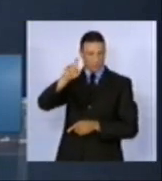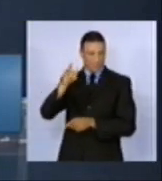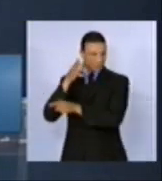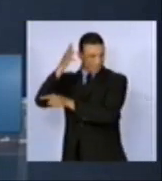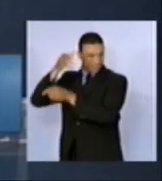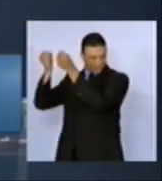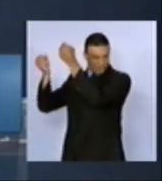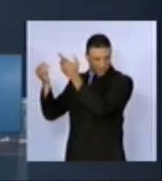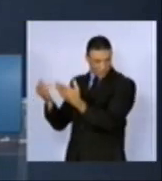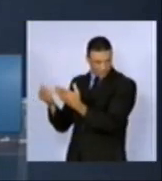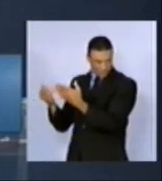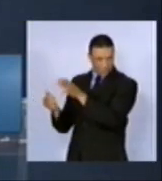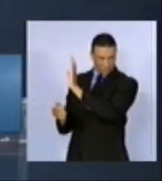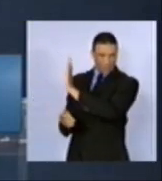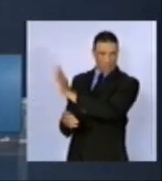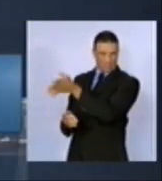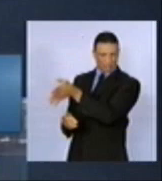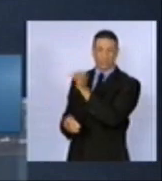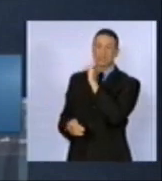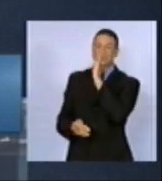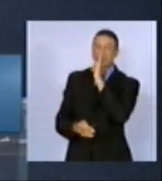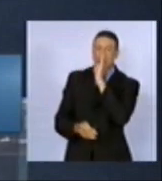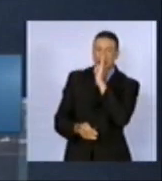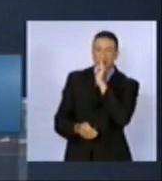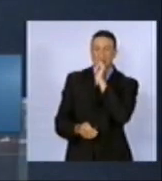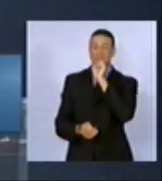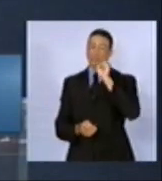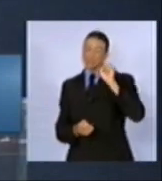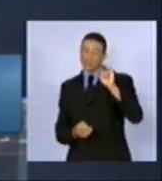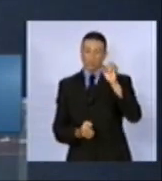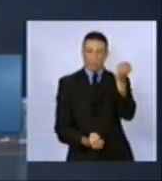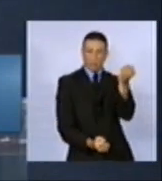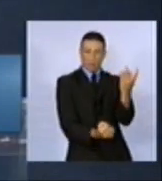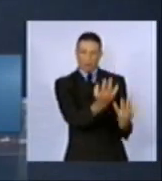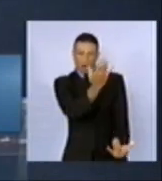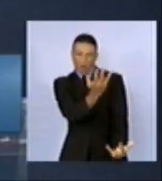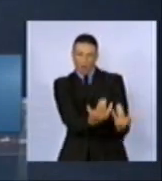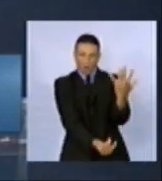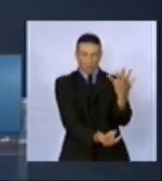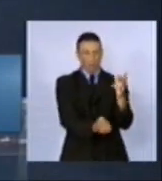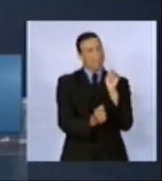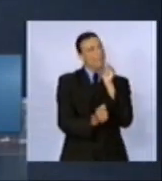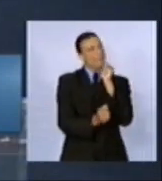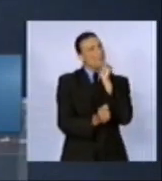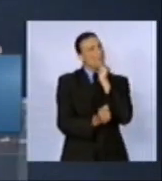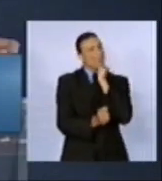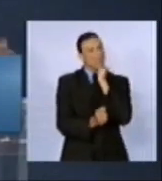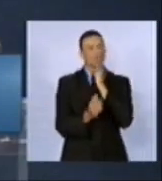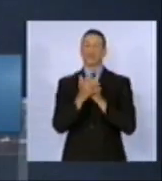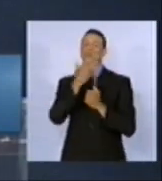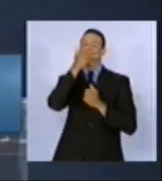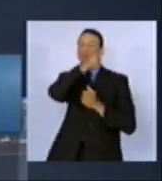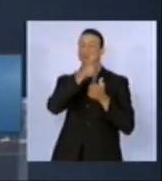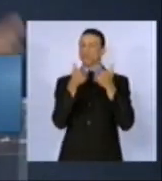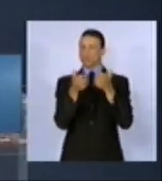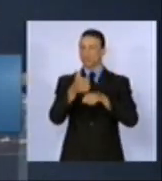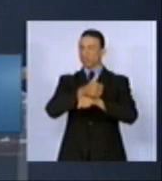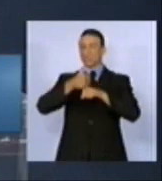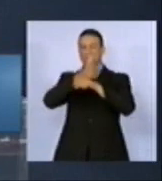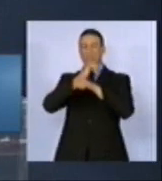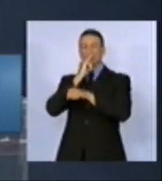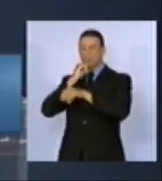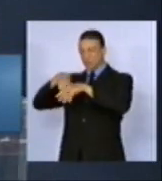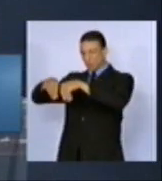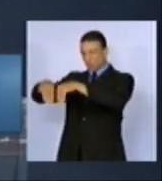vantagens em termos do ele reduz o impacto do chuvas do vento protege os solo e permite